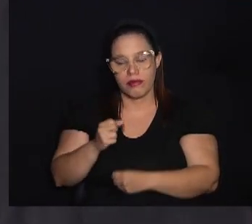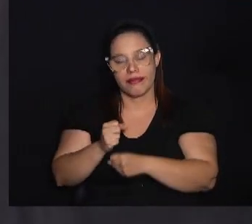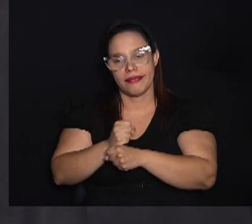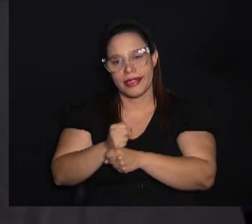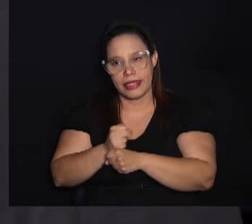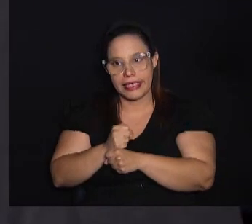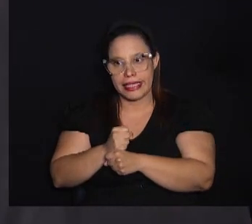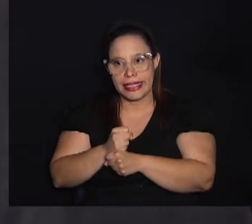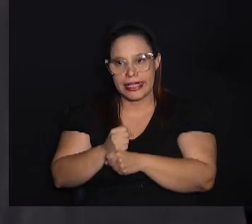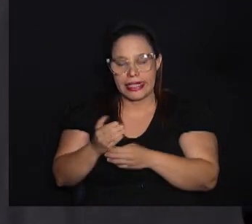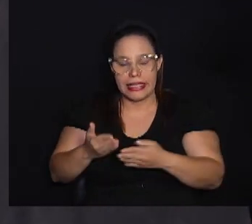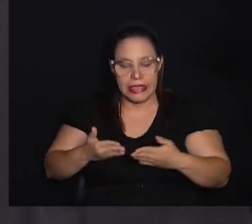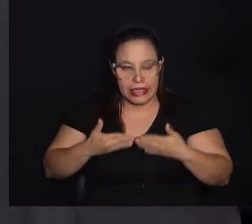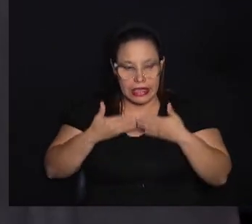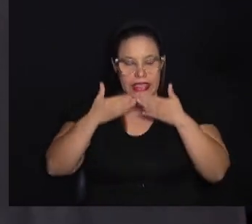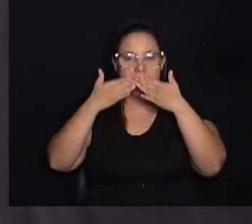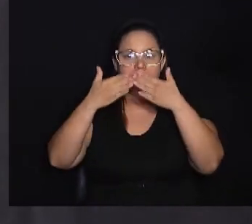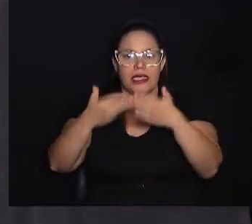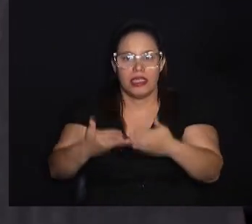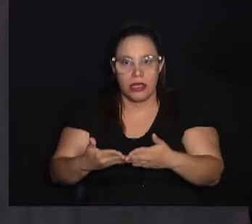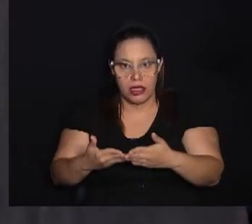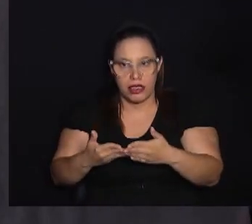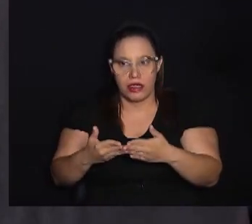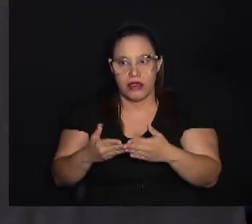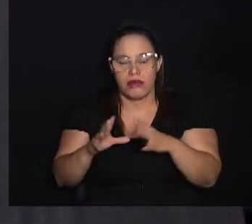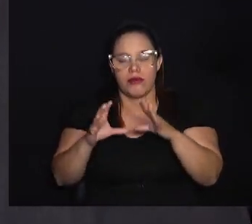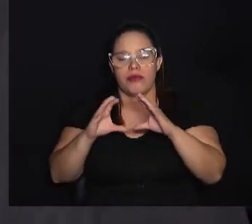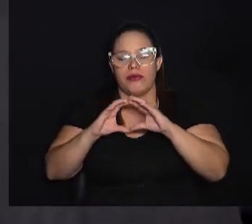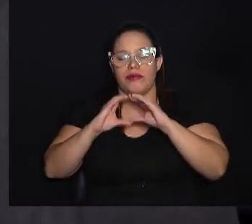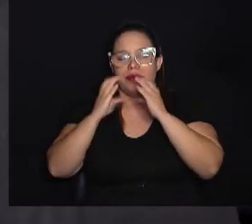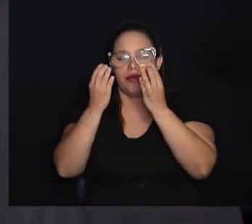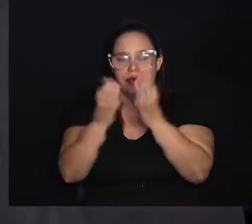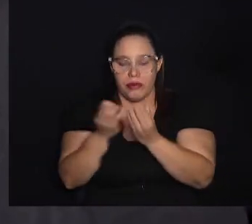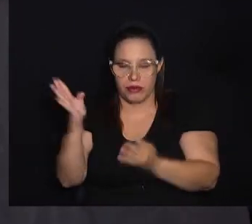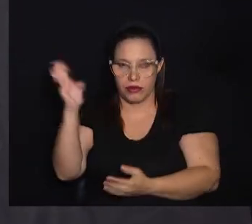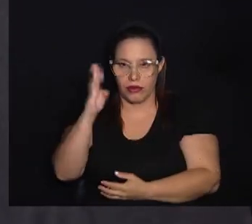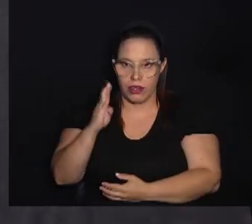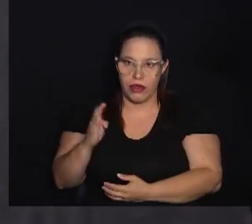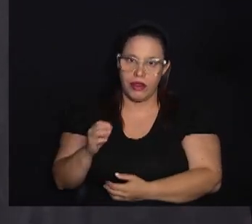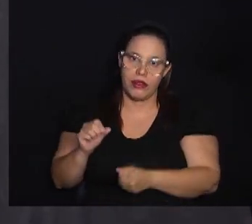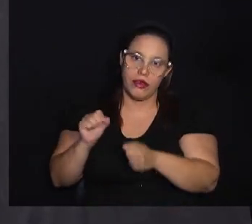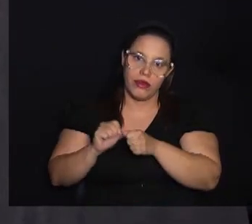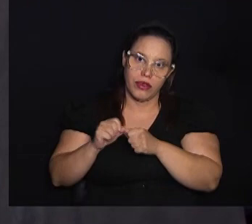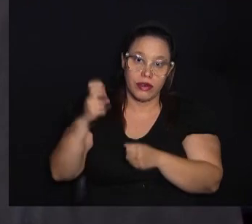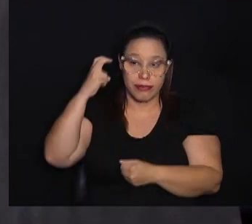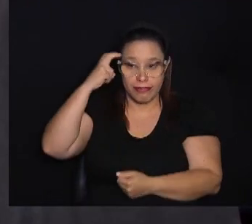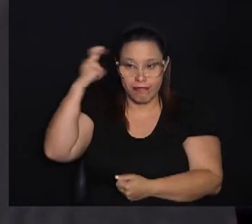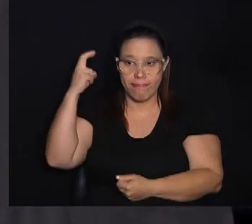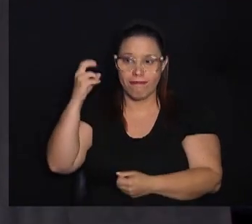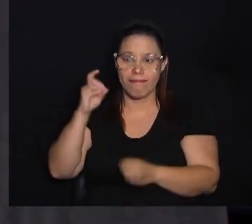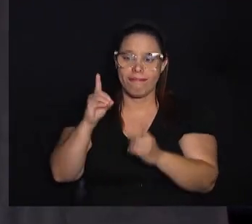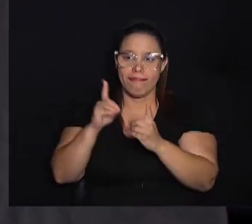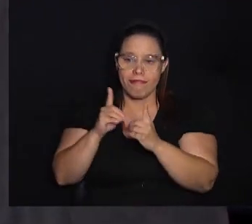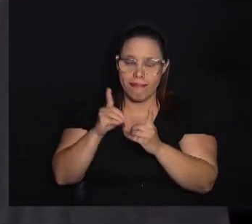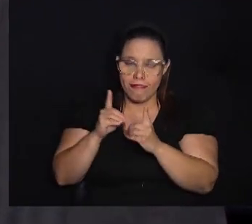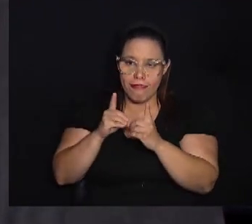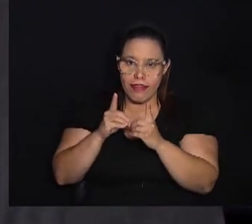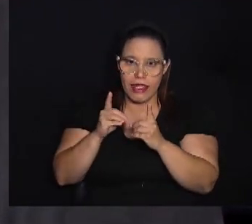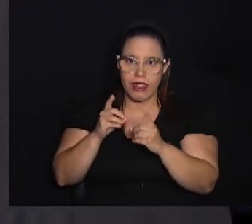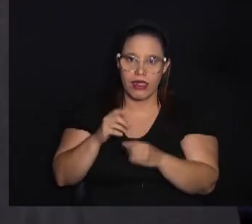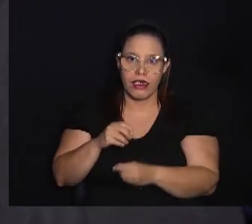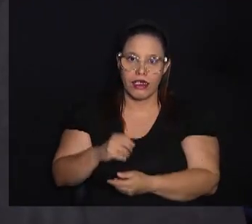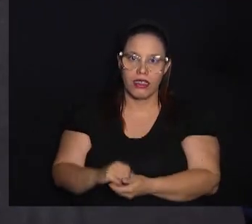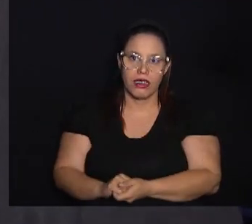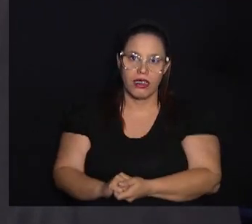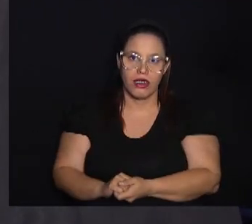a possibilidade de ser uma política de base comunitária de todo o Brasil, incluindo os fazedores de cultura. Então, é um momento de encontro, de celebração e, principalmente,